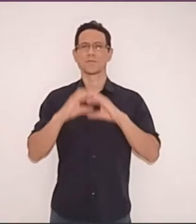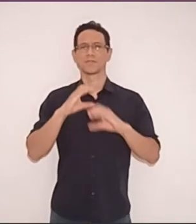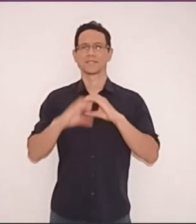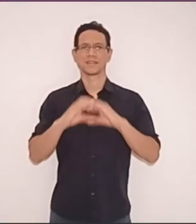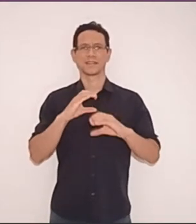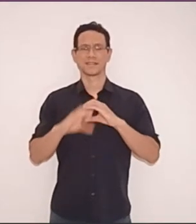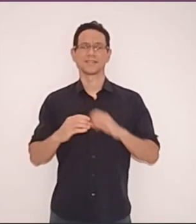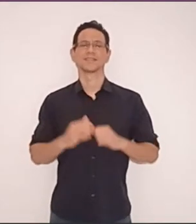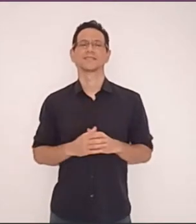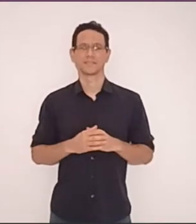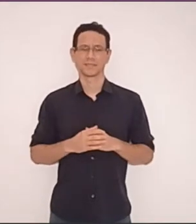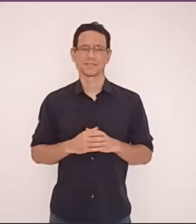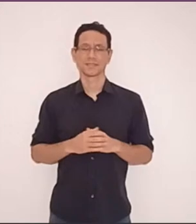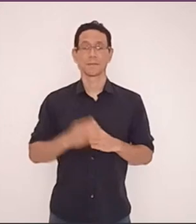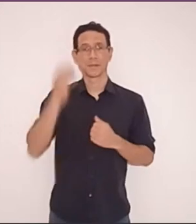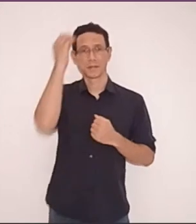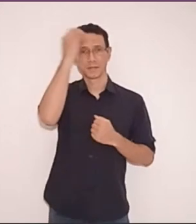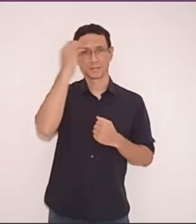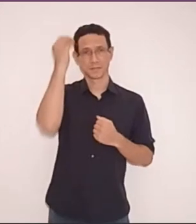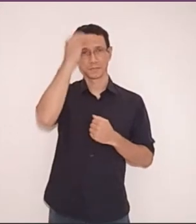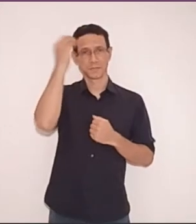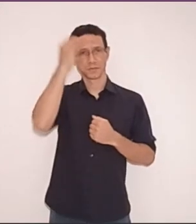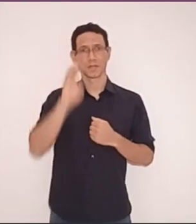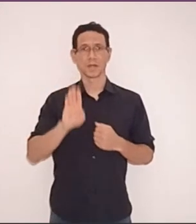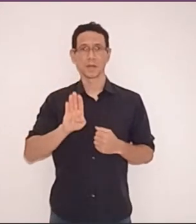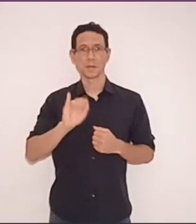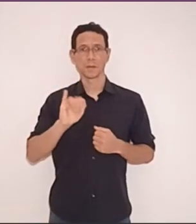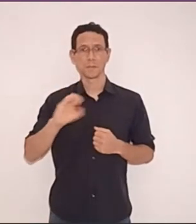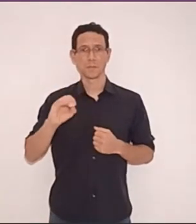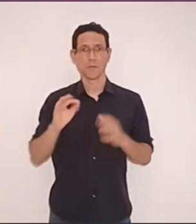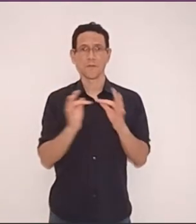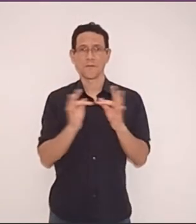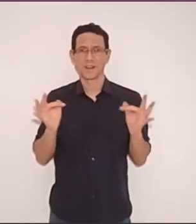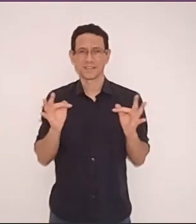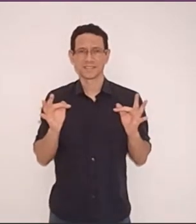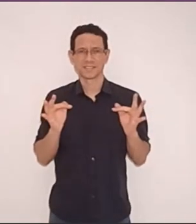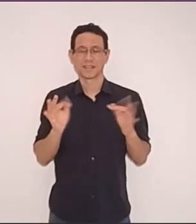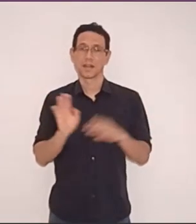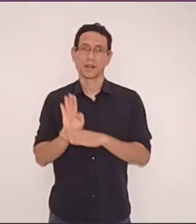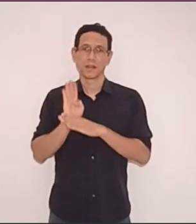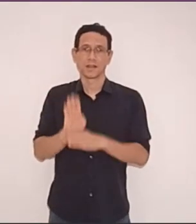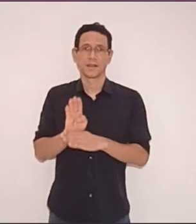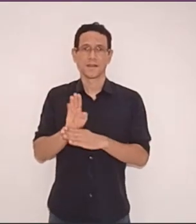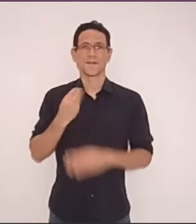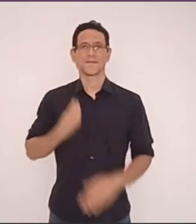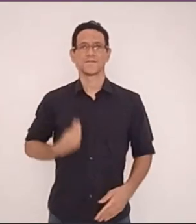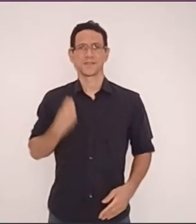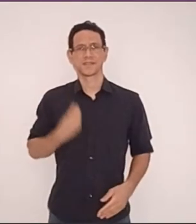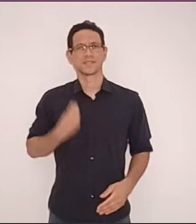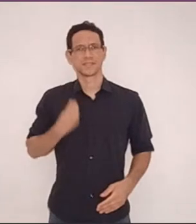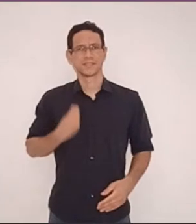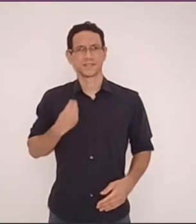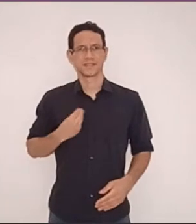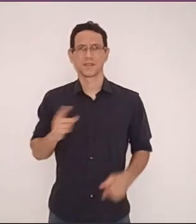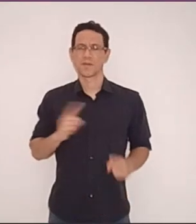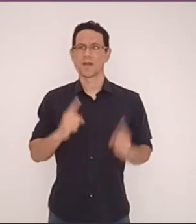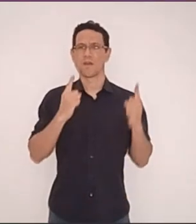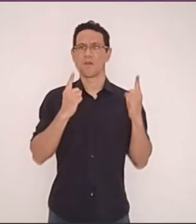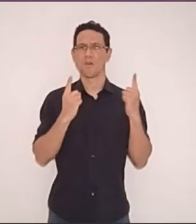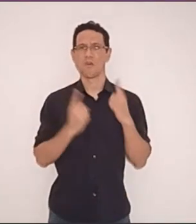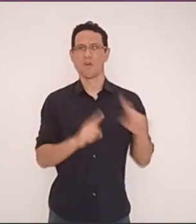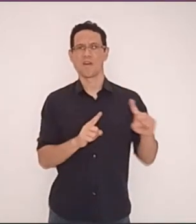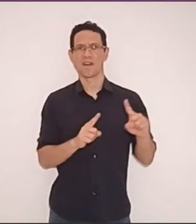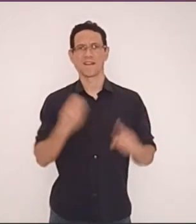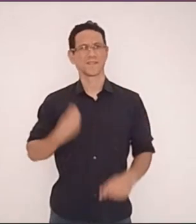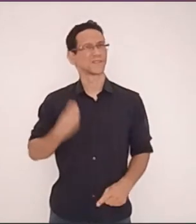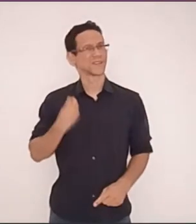comunicar a parte de uma experiência meu fica a favor da vida não uma experiência que seja contra a